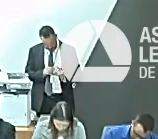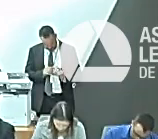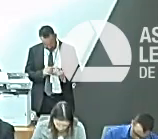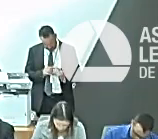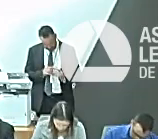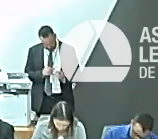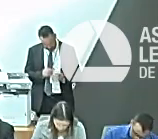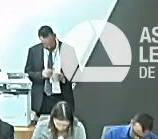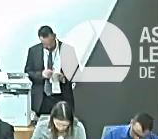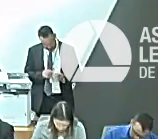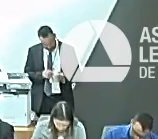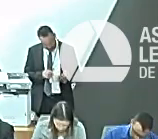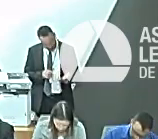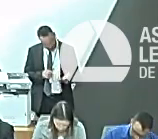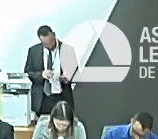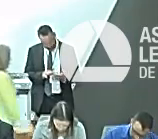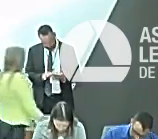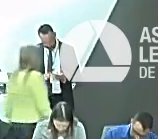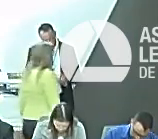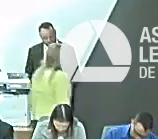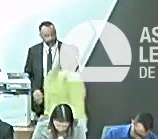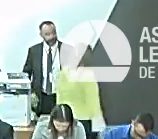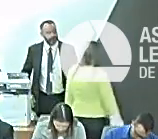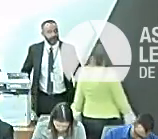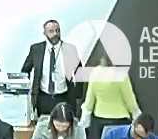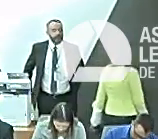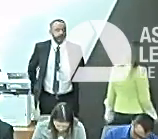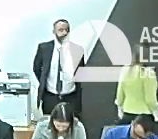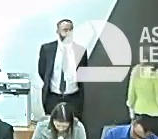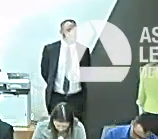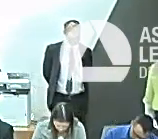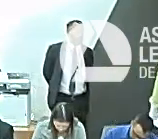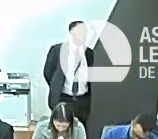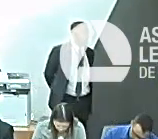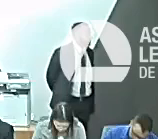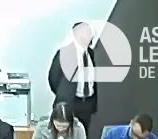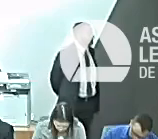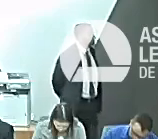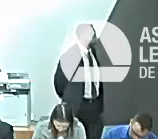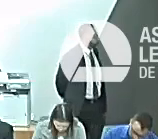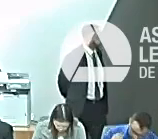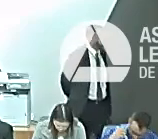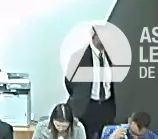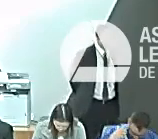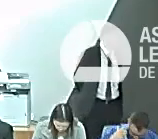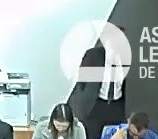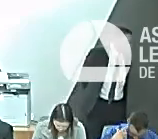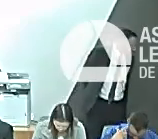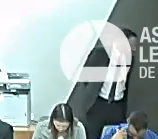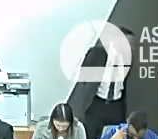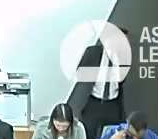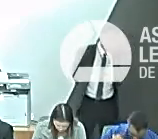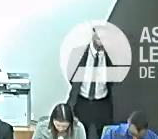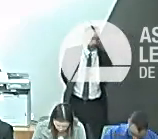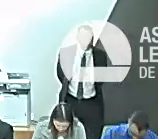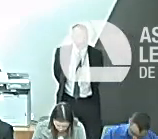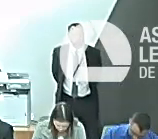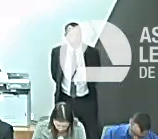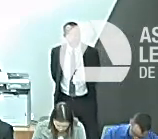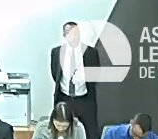que a gente pudesse definir algumas questões a última vez que o secretário de segurança pública esteve aqui o seu mário